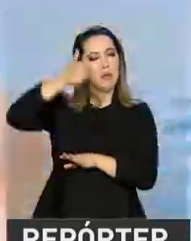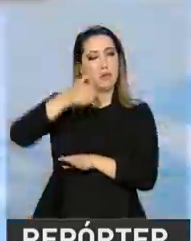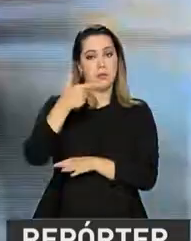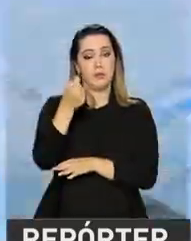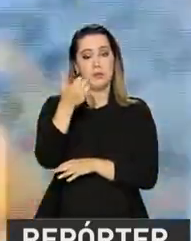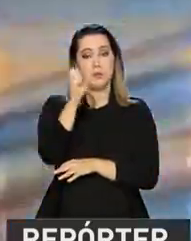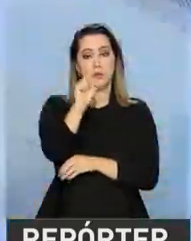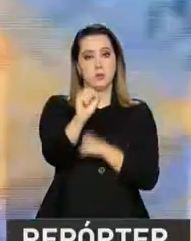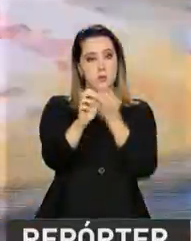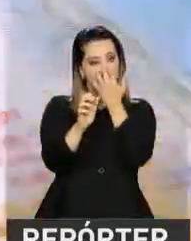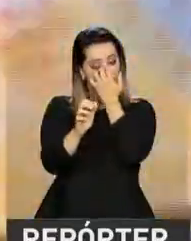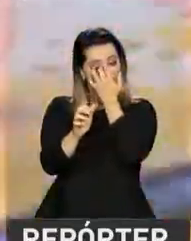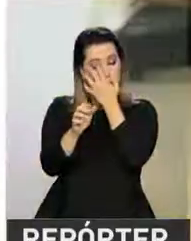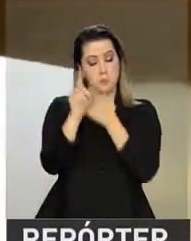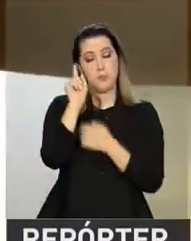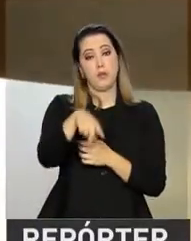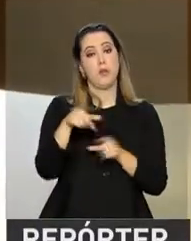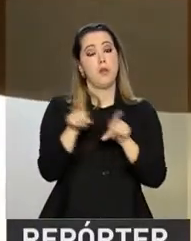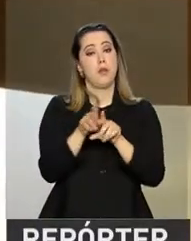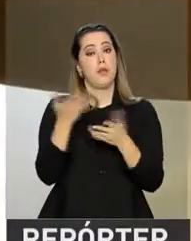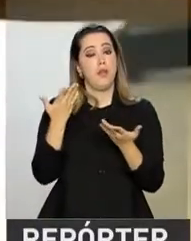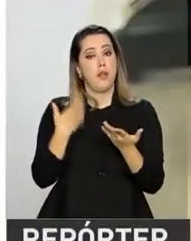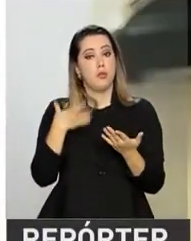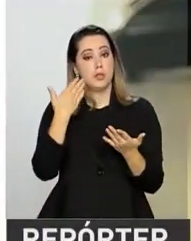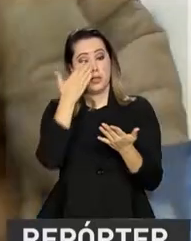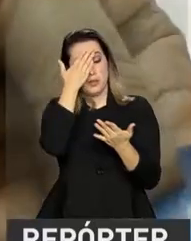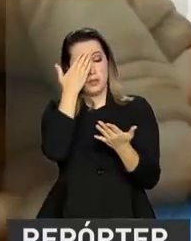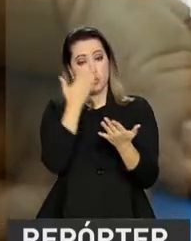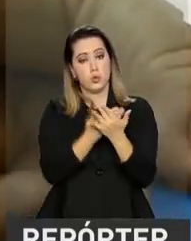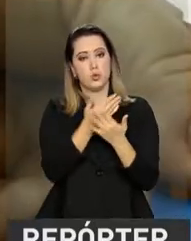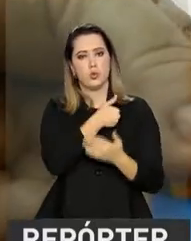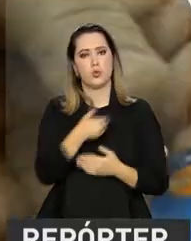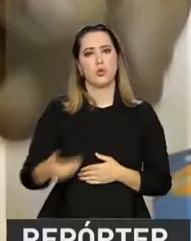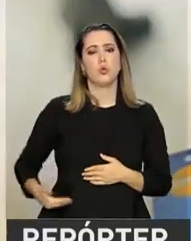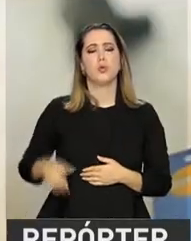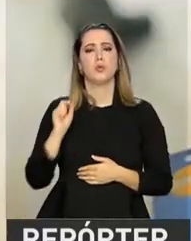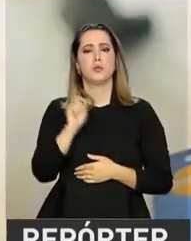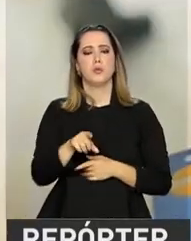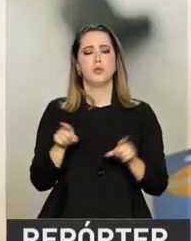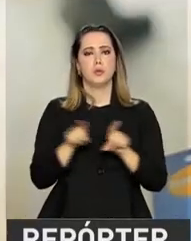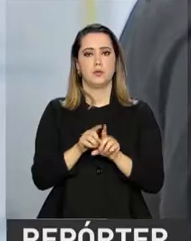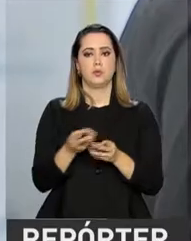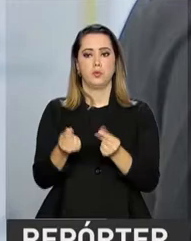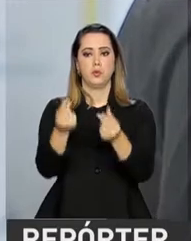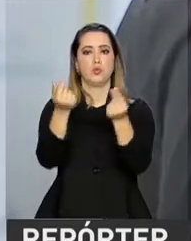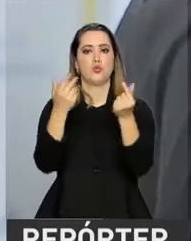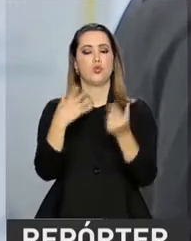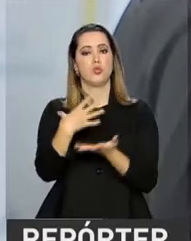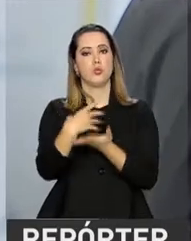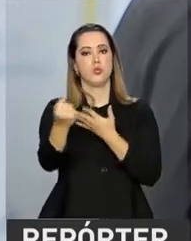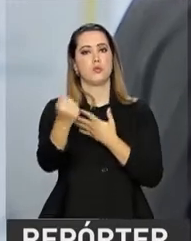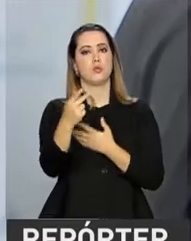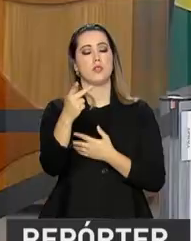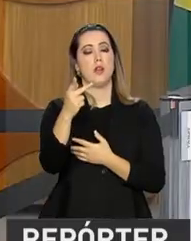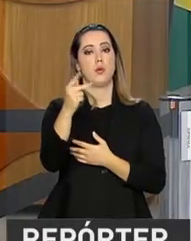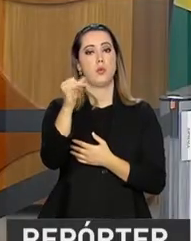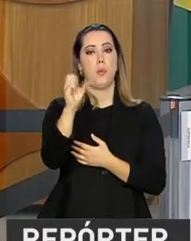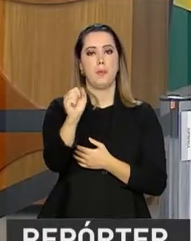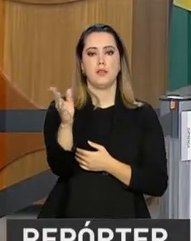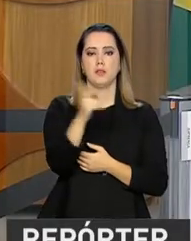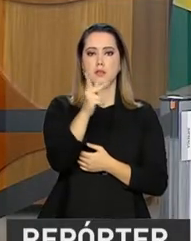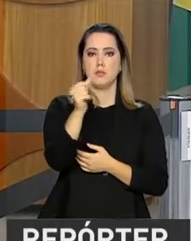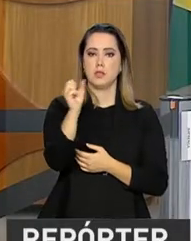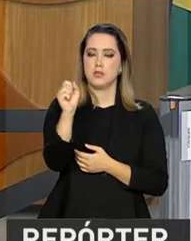2018 esta é a aposta do governo com a divulgação do calendário de saques do pis pasep o